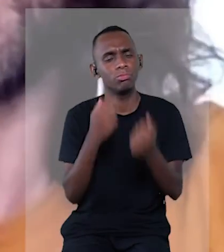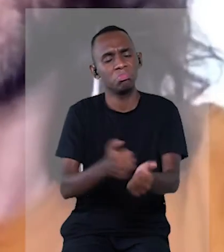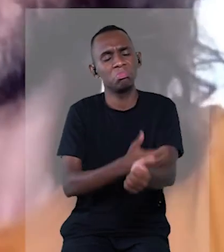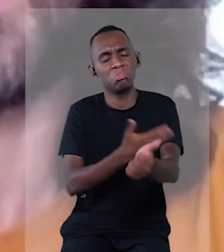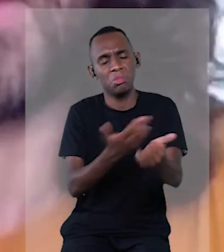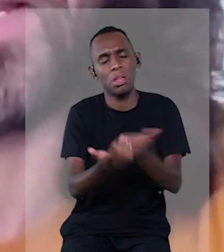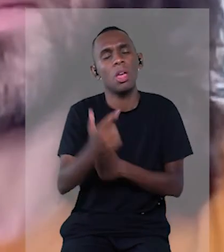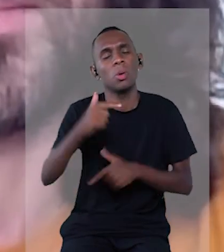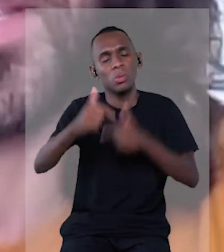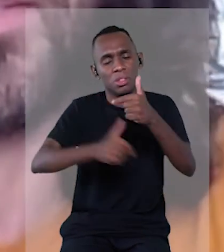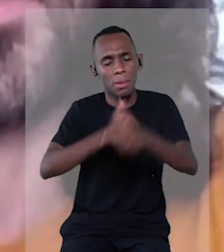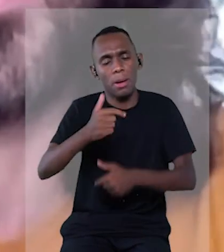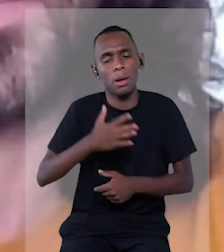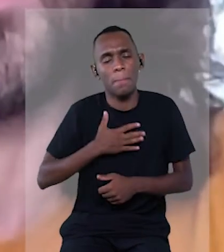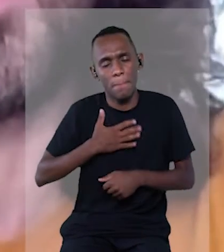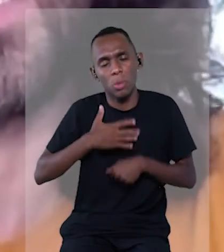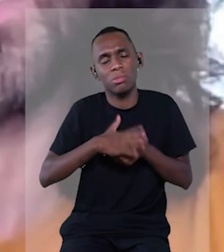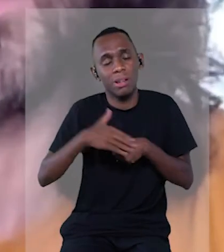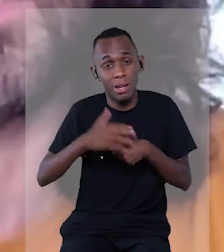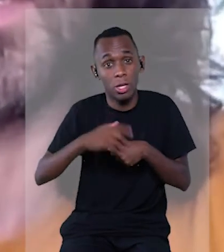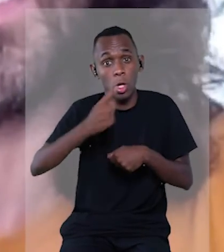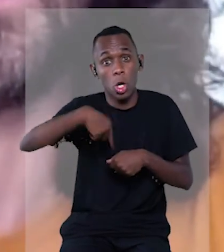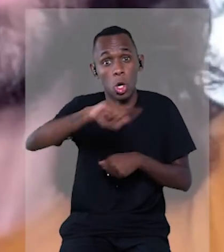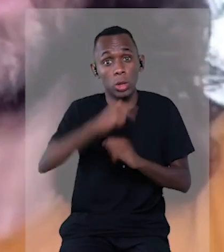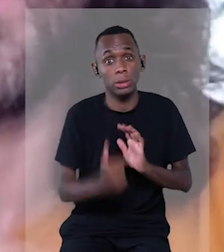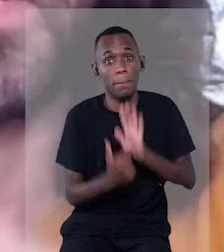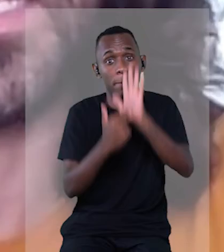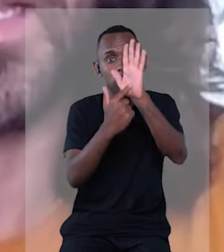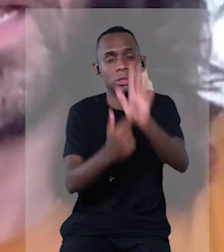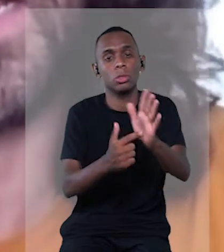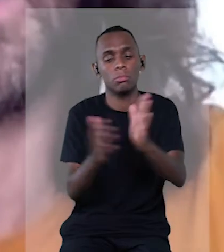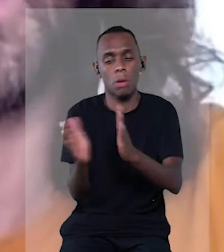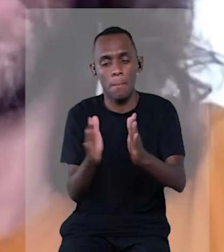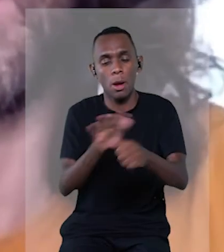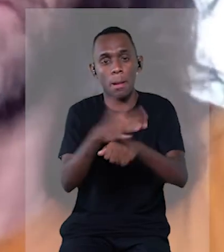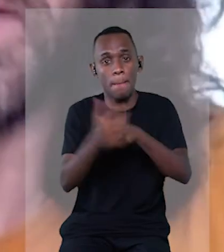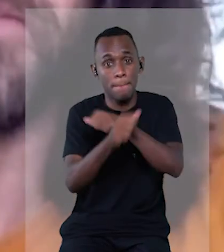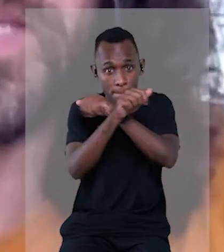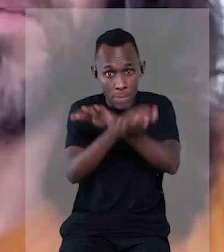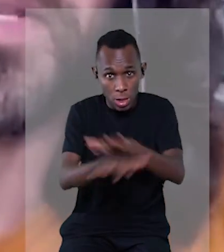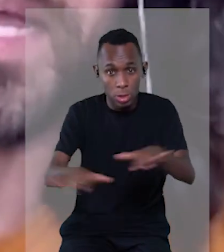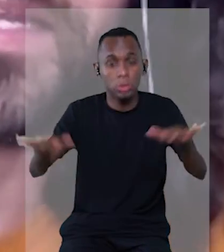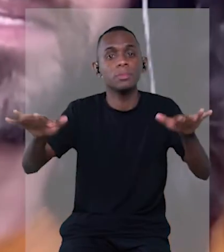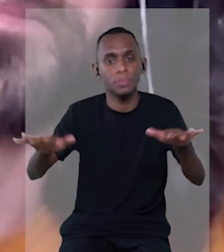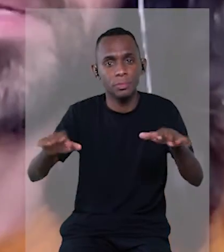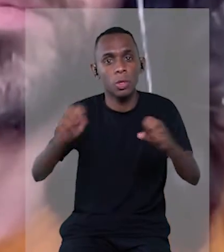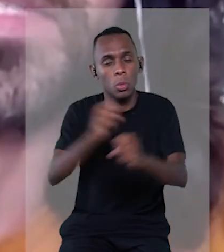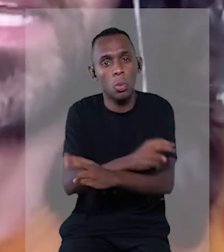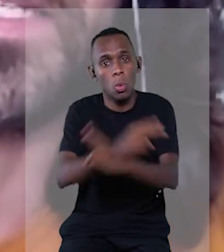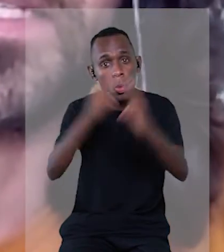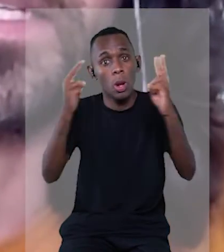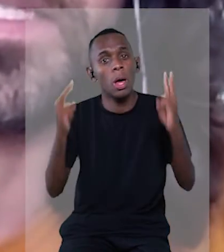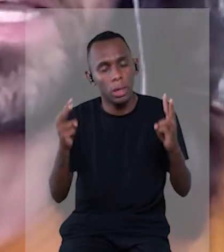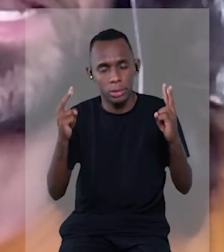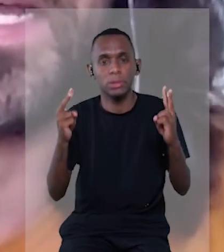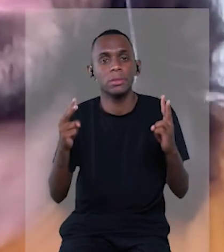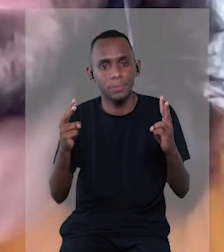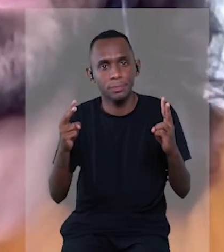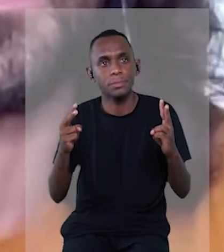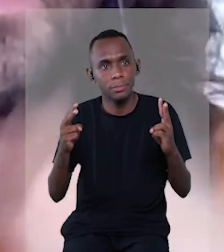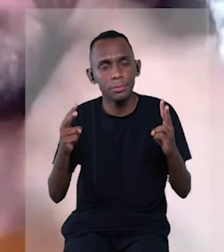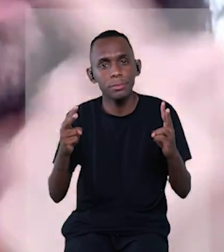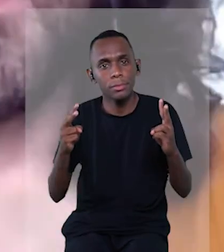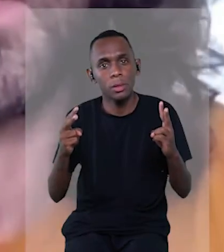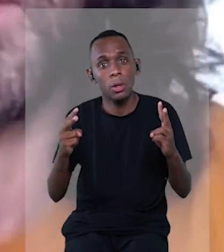e é isso, é um trabalho que eu guardo com muito carinho, assim. A gente chegou a apresentar na pandemia online pelo Sesc